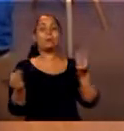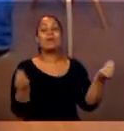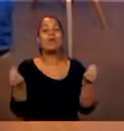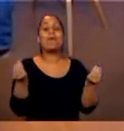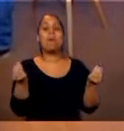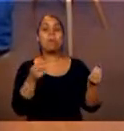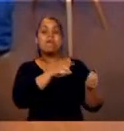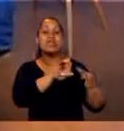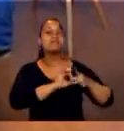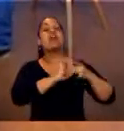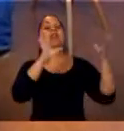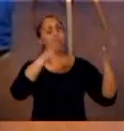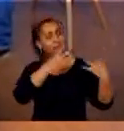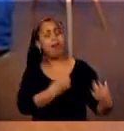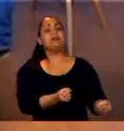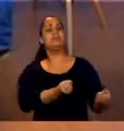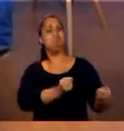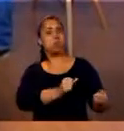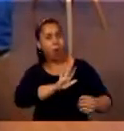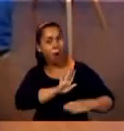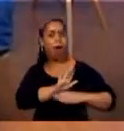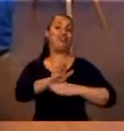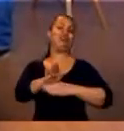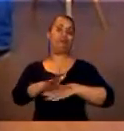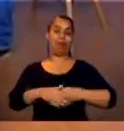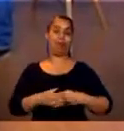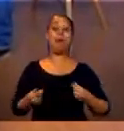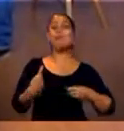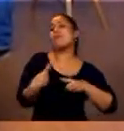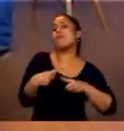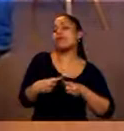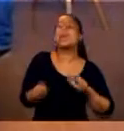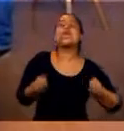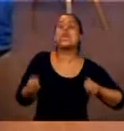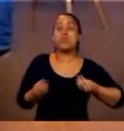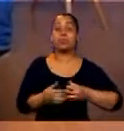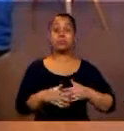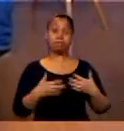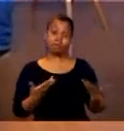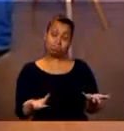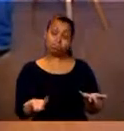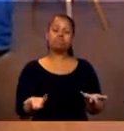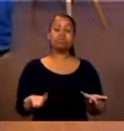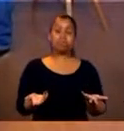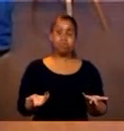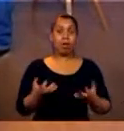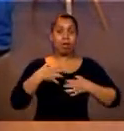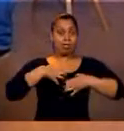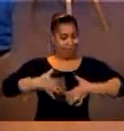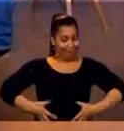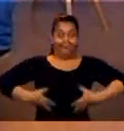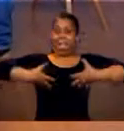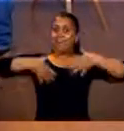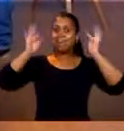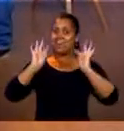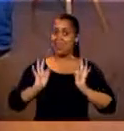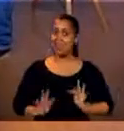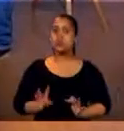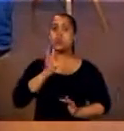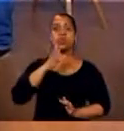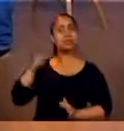senhor se disponibilizou e também se interessou por esse trabalho? Bom, foi uma imensa alegria conhecer o